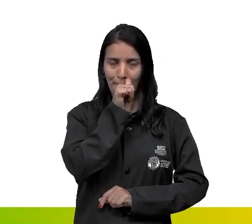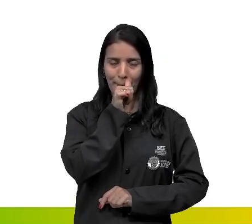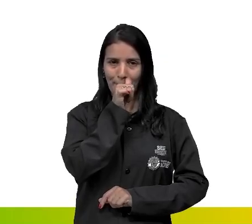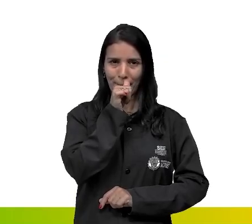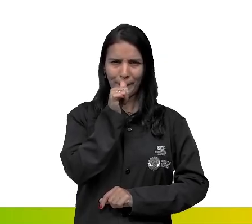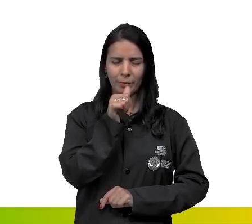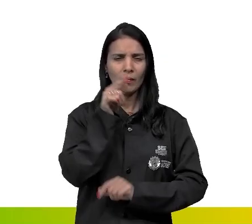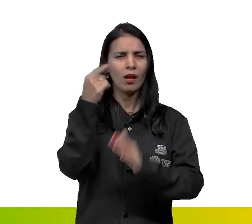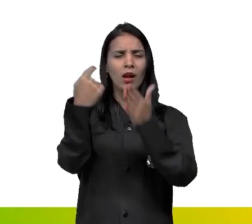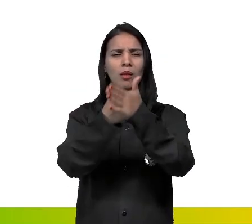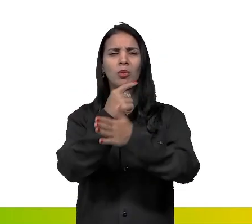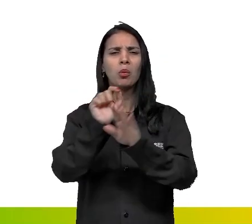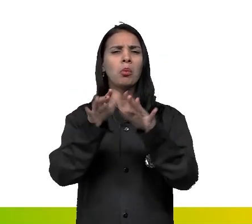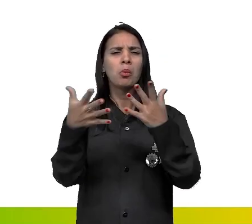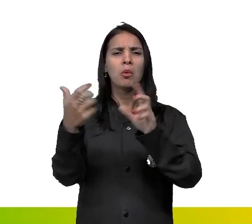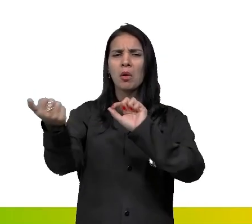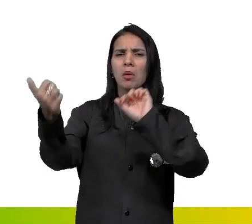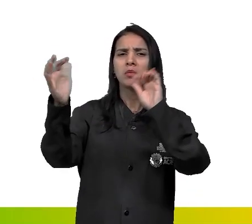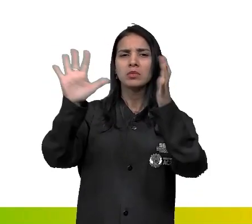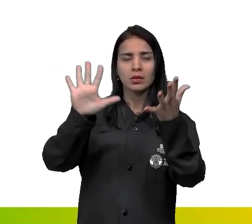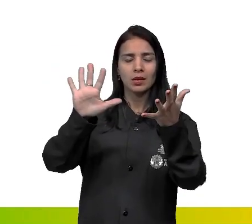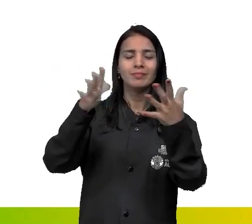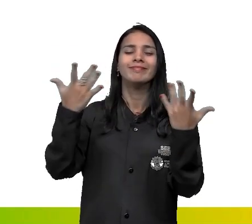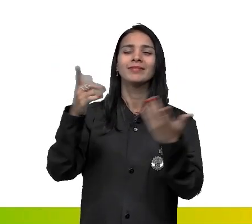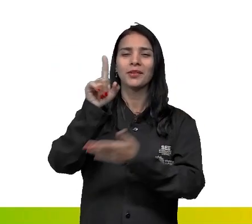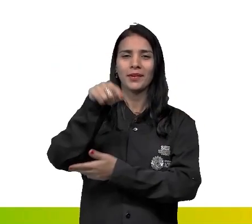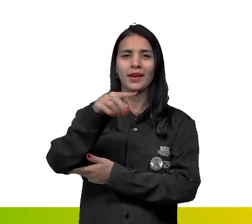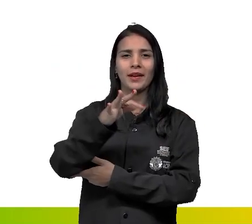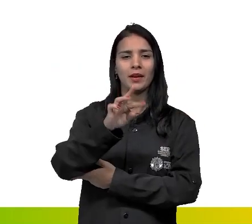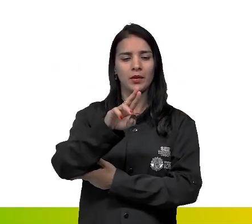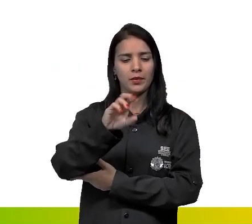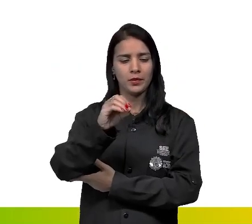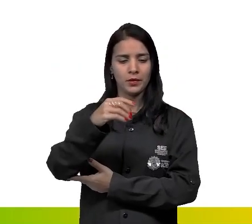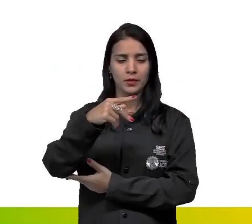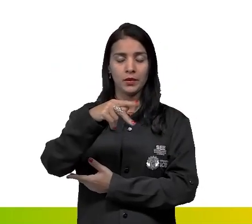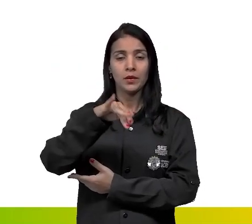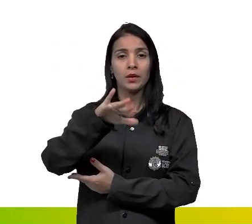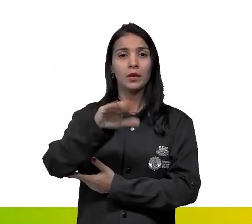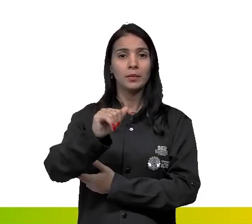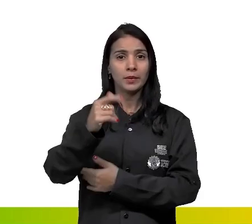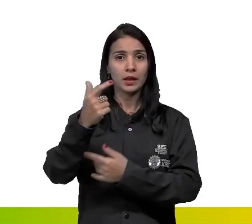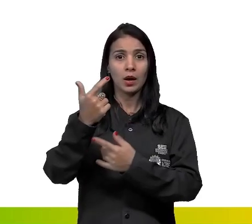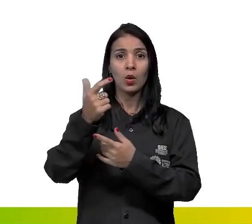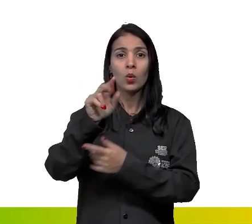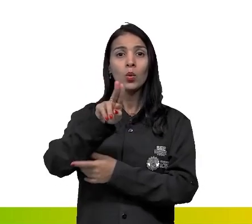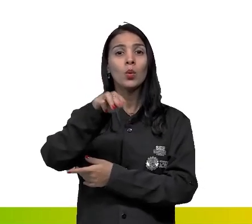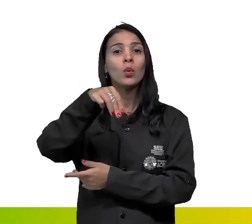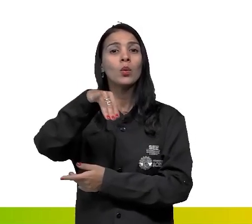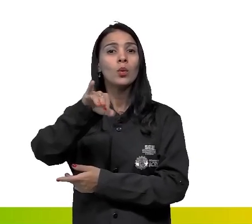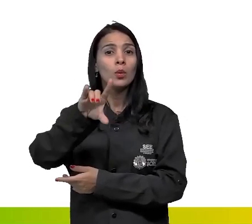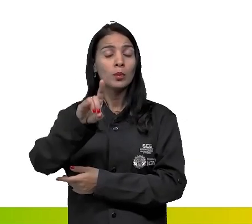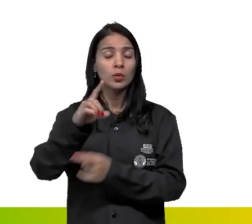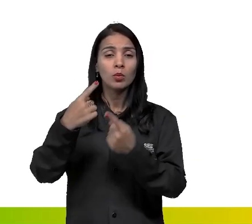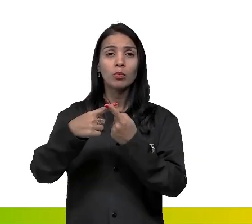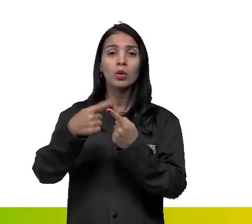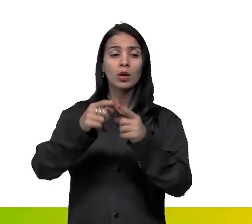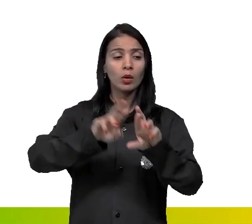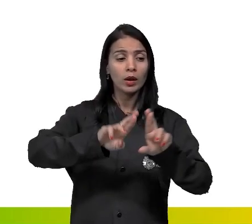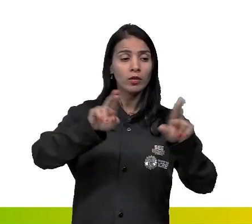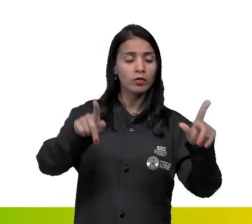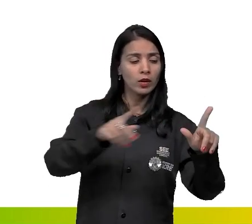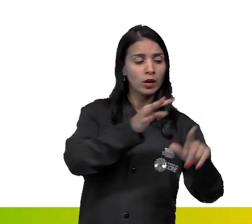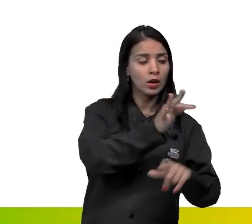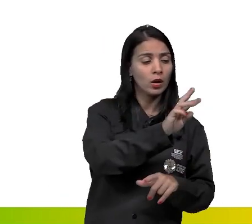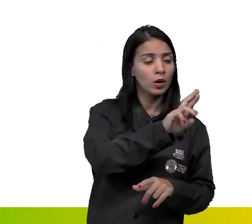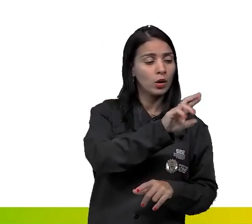clima, professora, desse bioma? É o clima tropical úmido. O que difere o clima tropical úmido para o clima tropical?